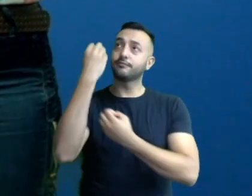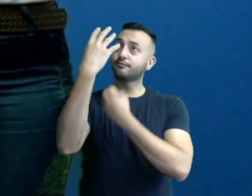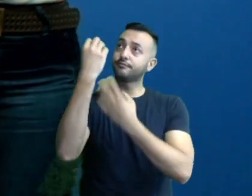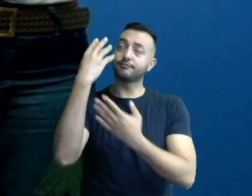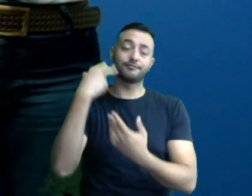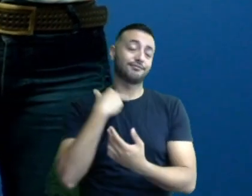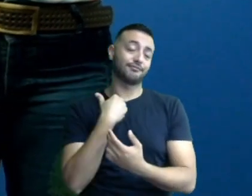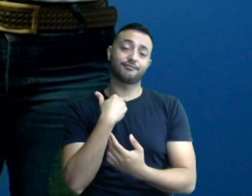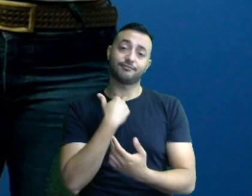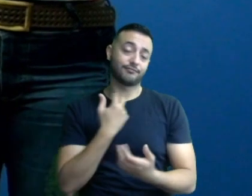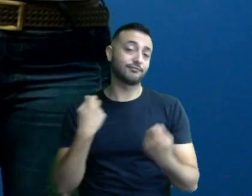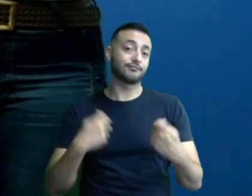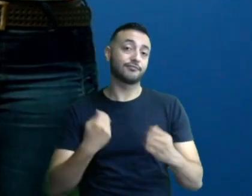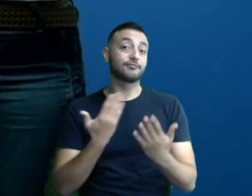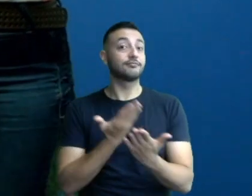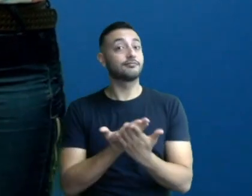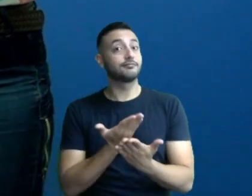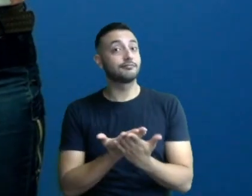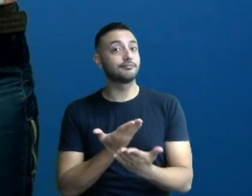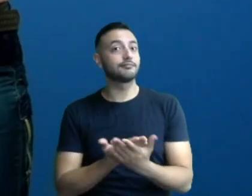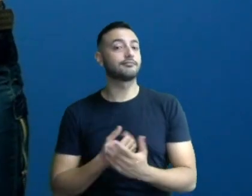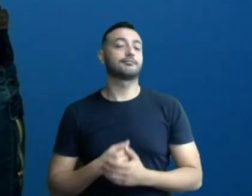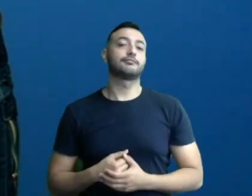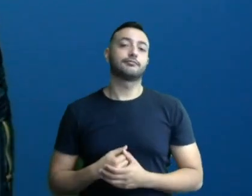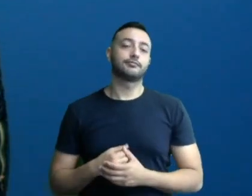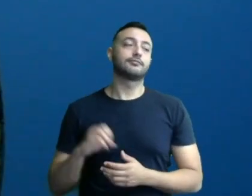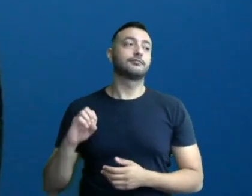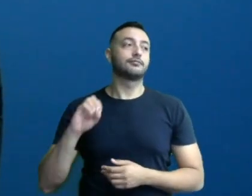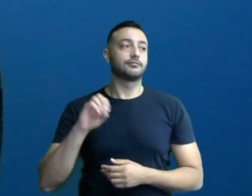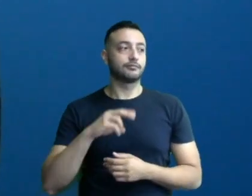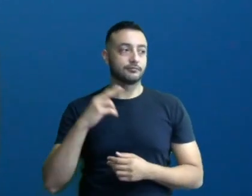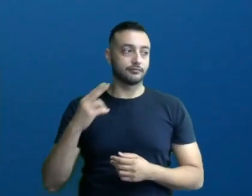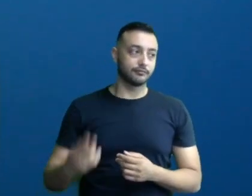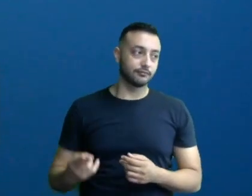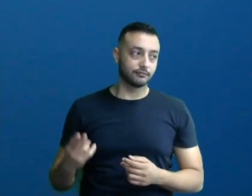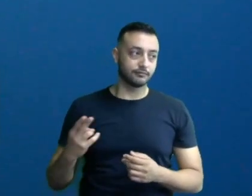sinal. Elas deveriam estar na escola. Ou